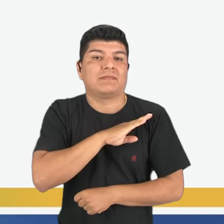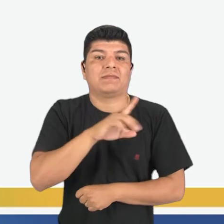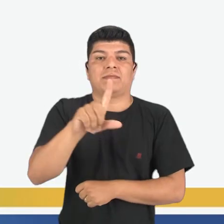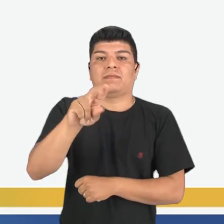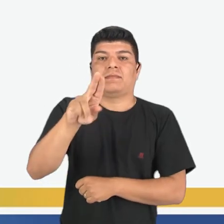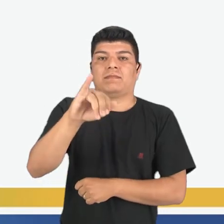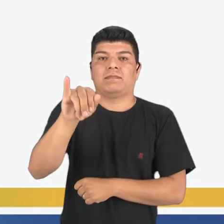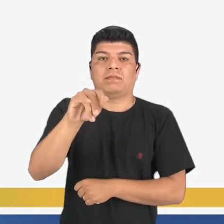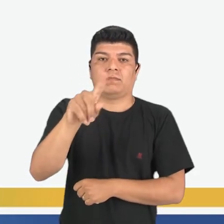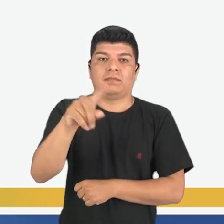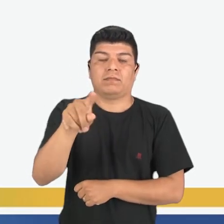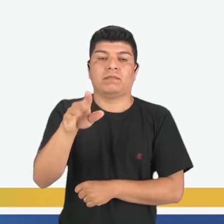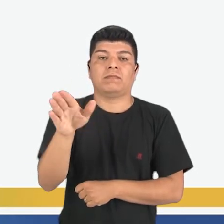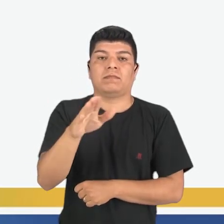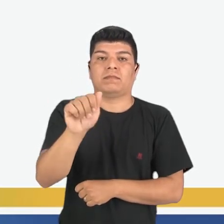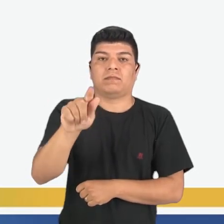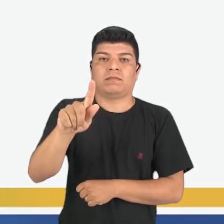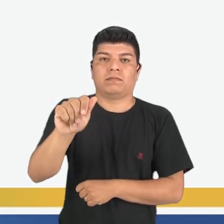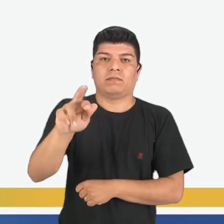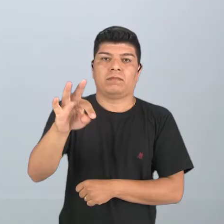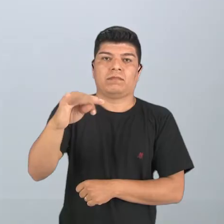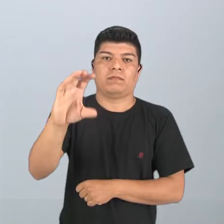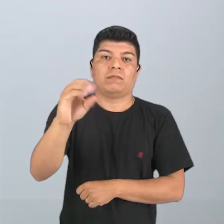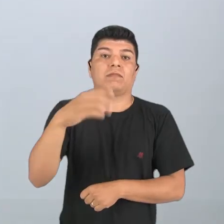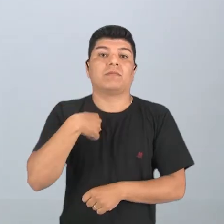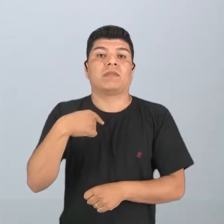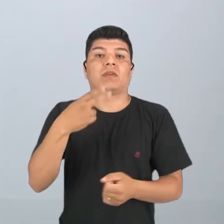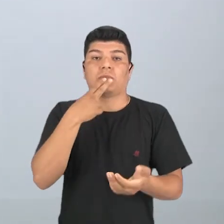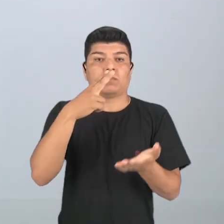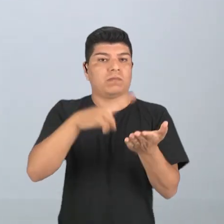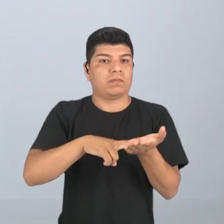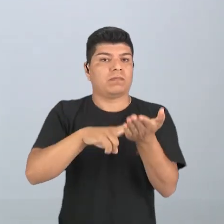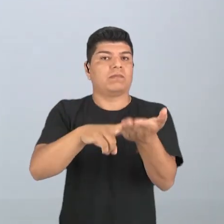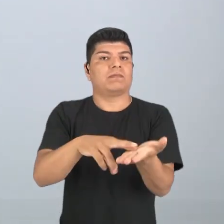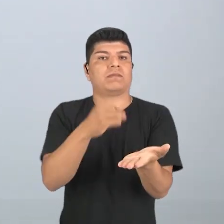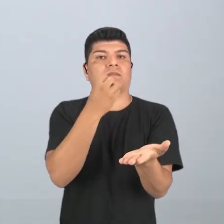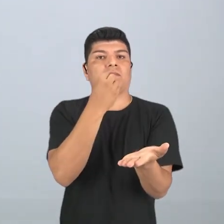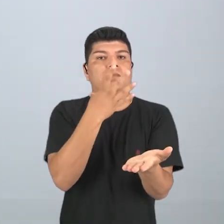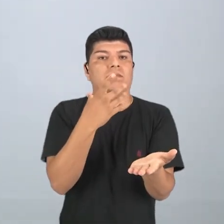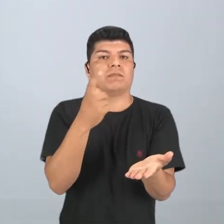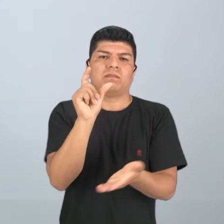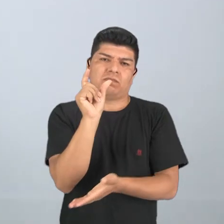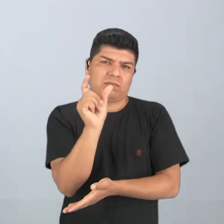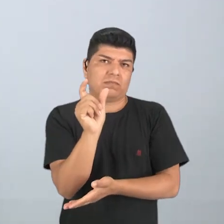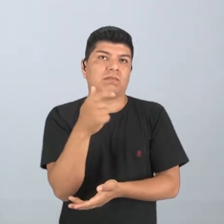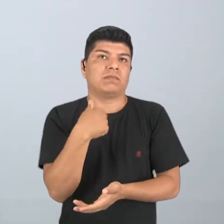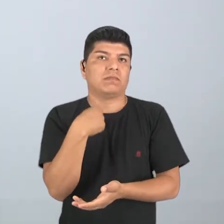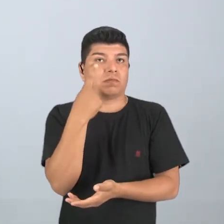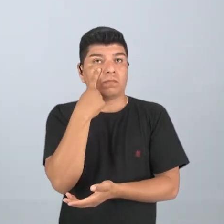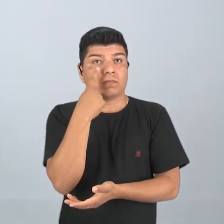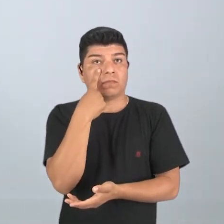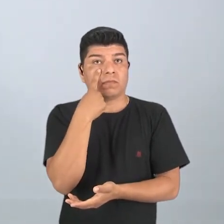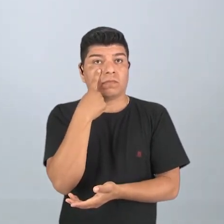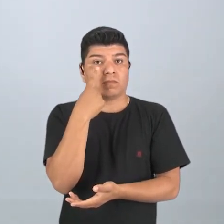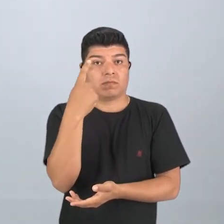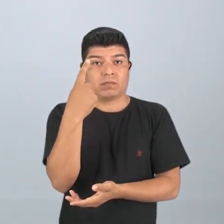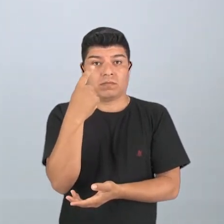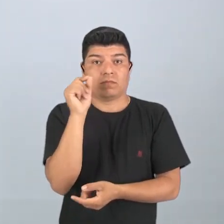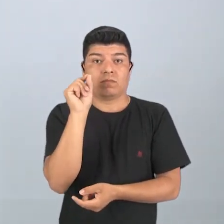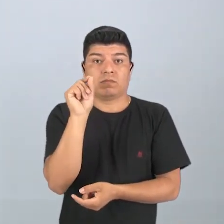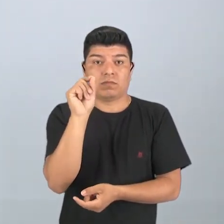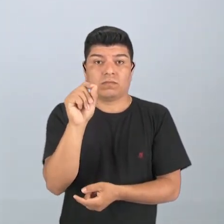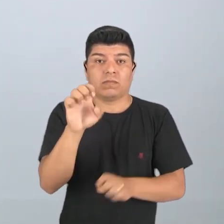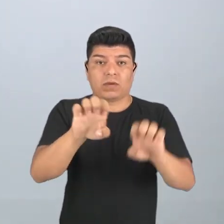Augusto, assinatura do remetente. Vocês observaram que a carta é bem, né, bem pequena, né, para você ver, observar